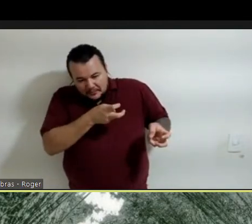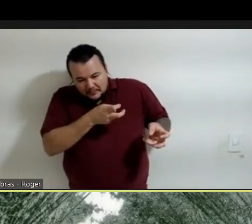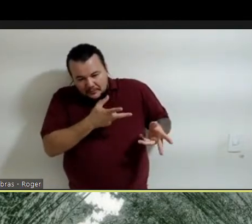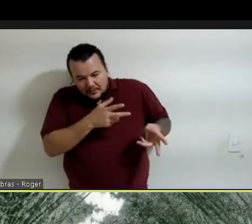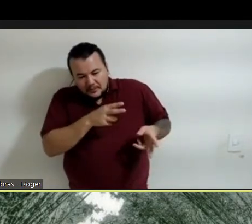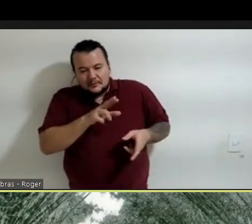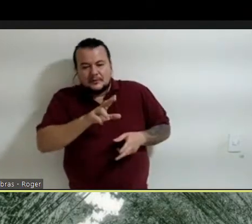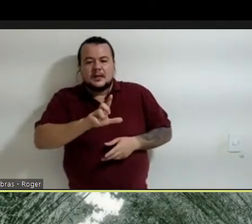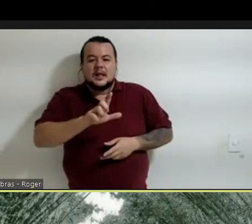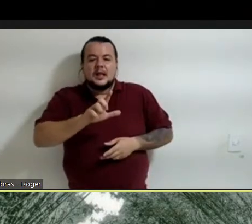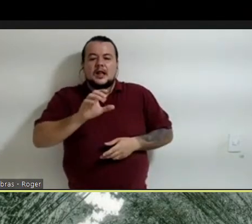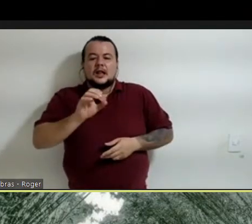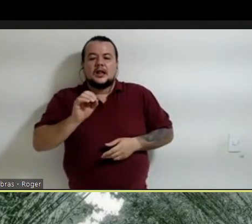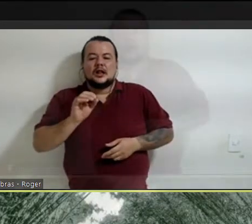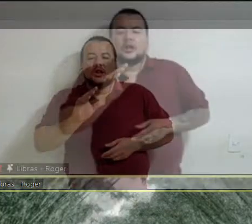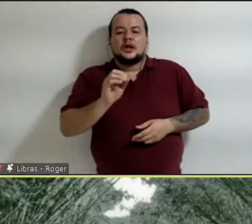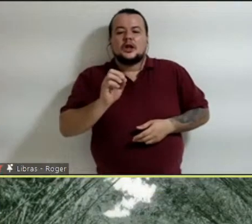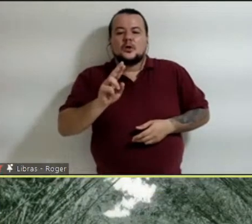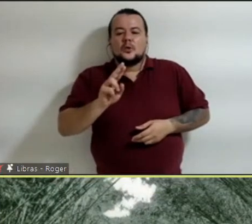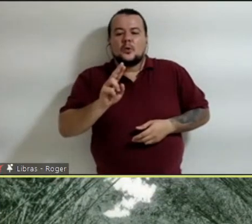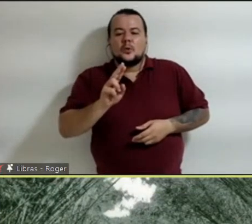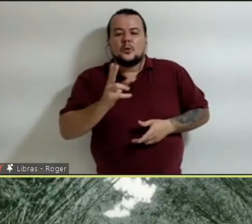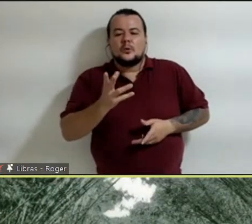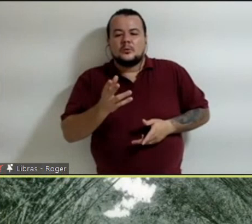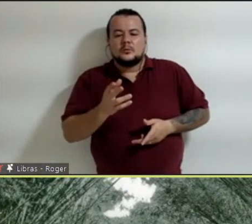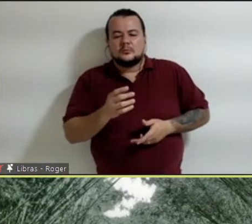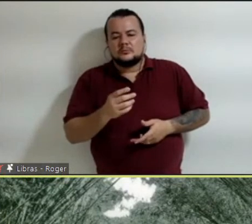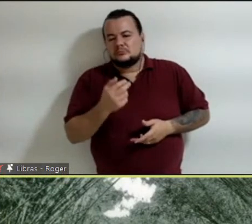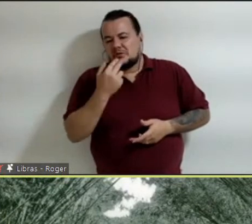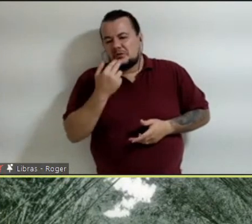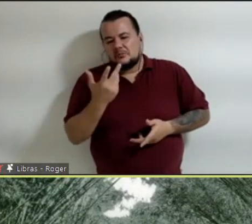Corbusier, não só na América Latina, mas no mundo todo.